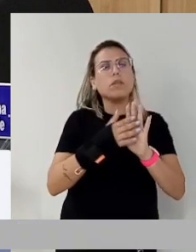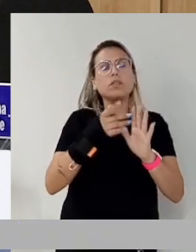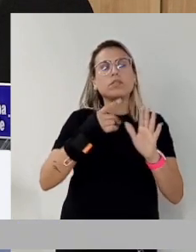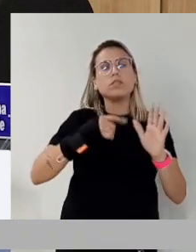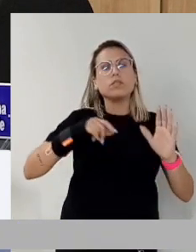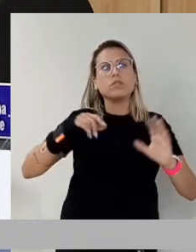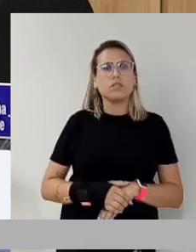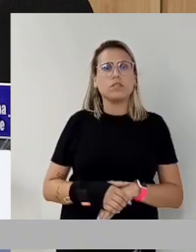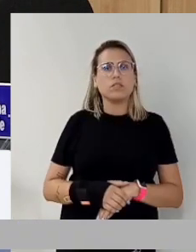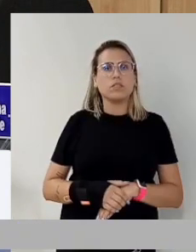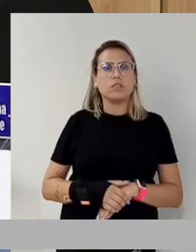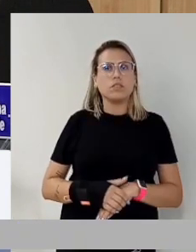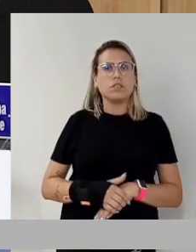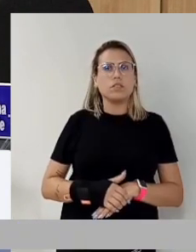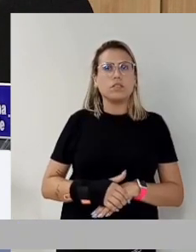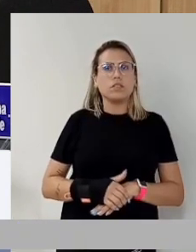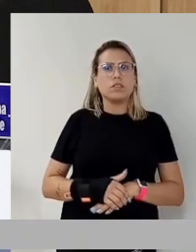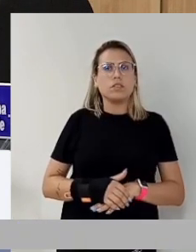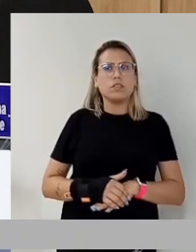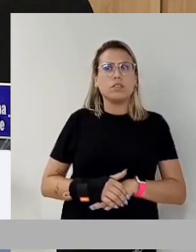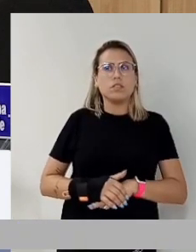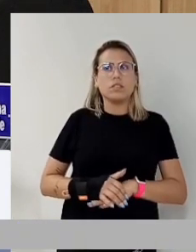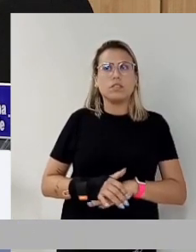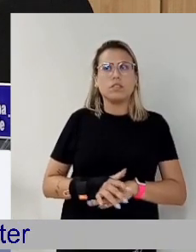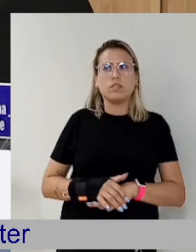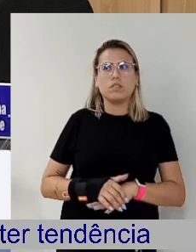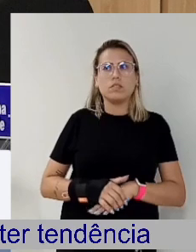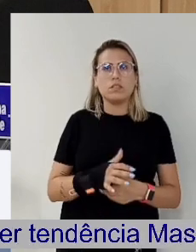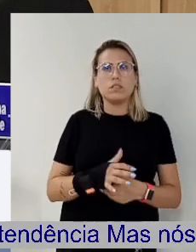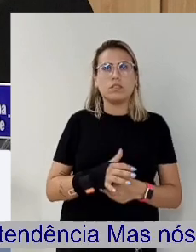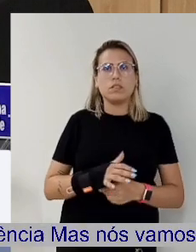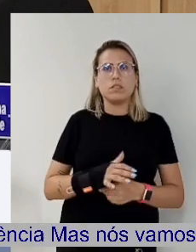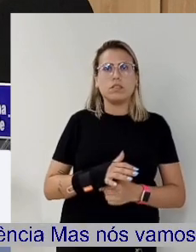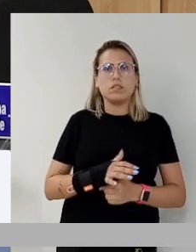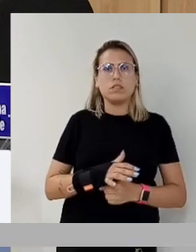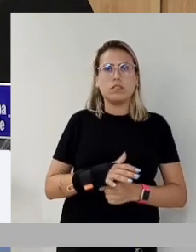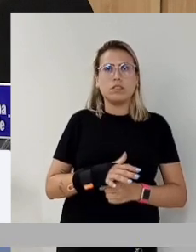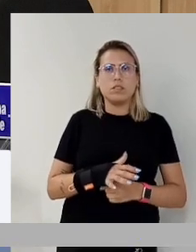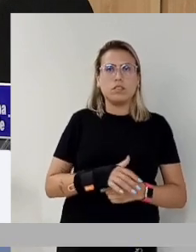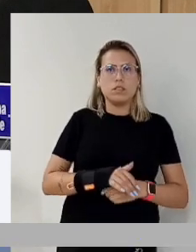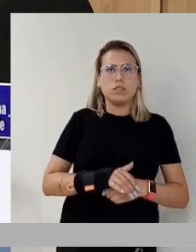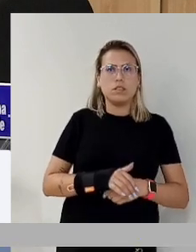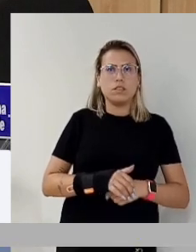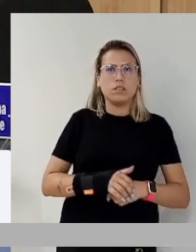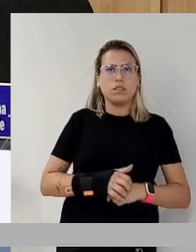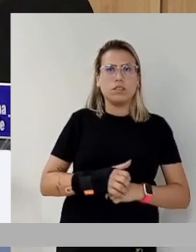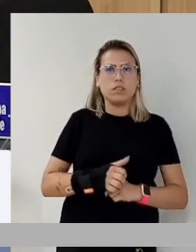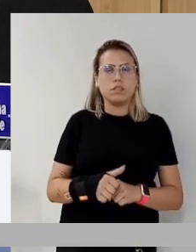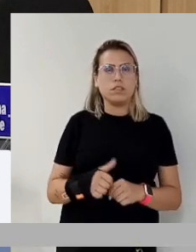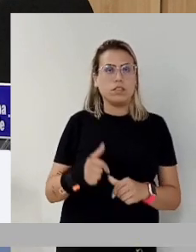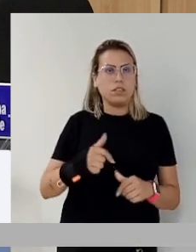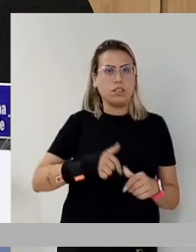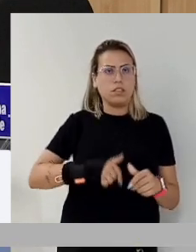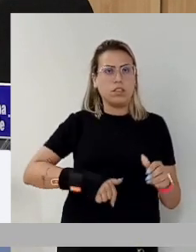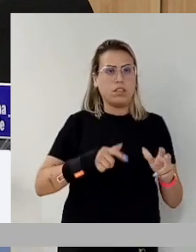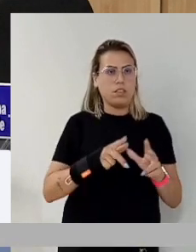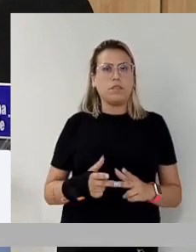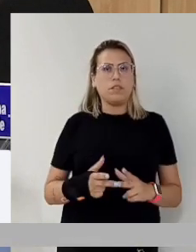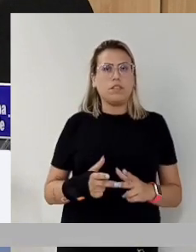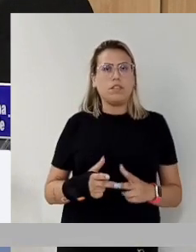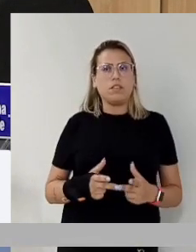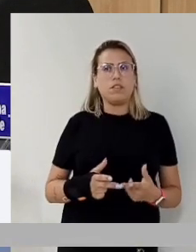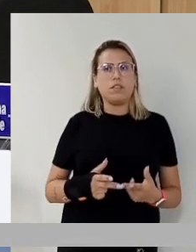pré-candidatos de forma sem ter tendência Mas nós vamos trazer aqui a Câmara a gente com